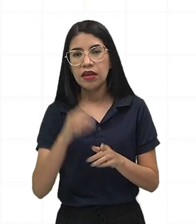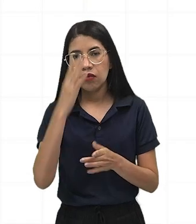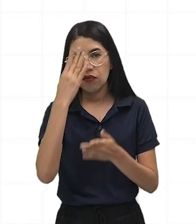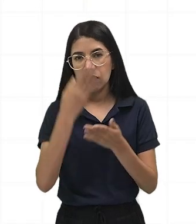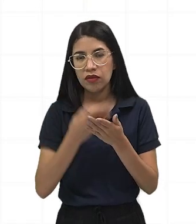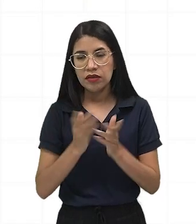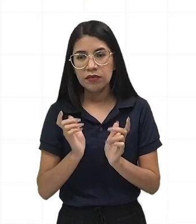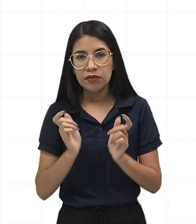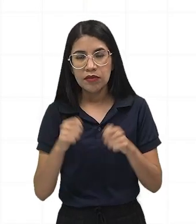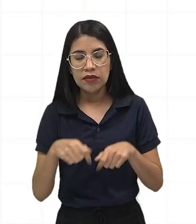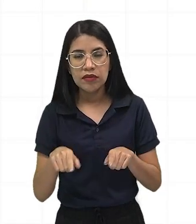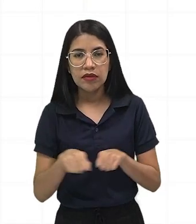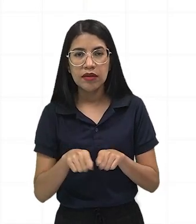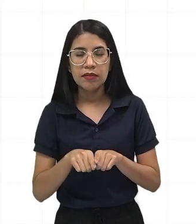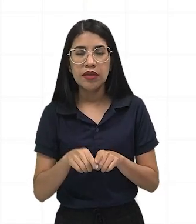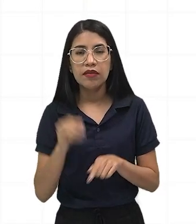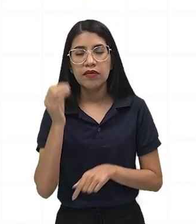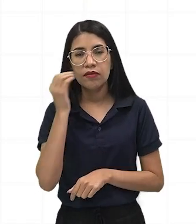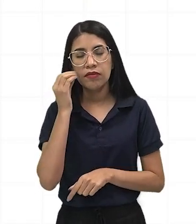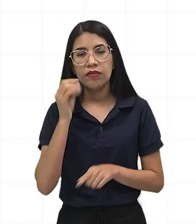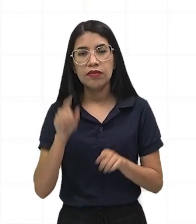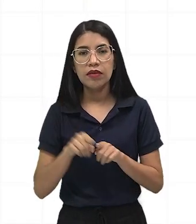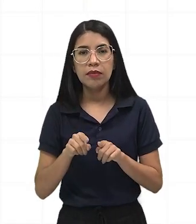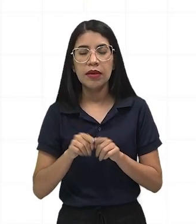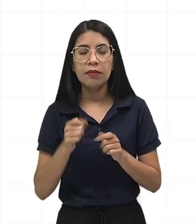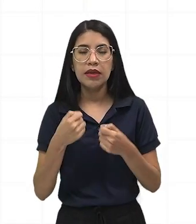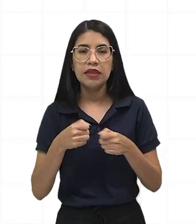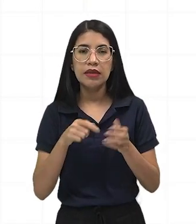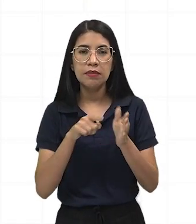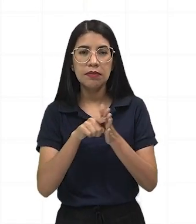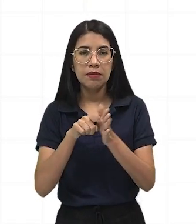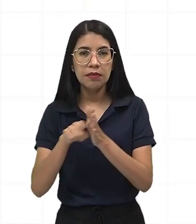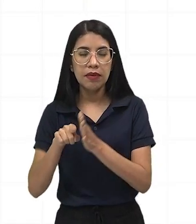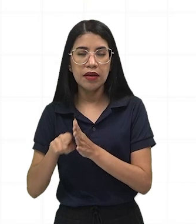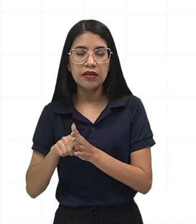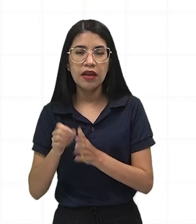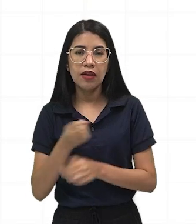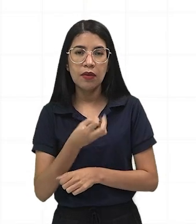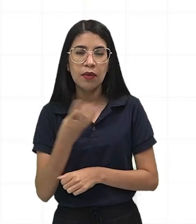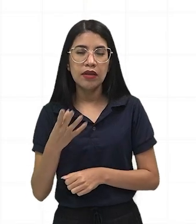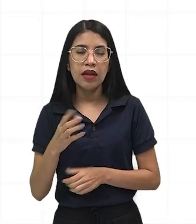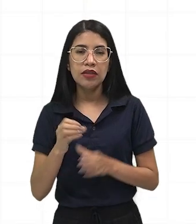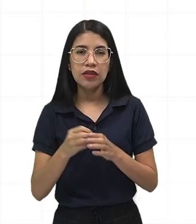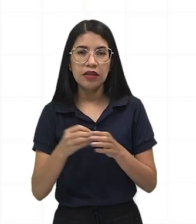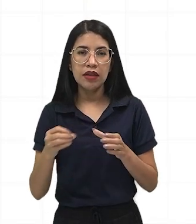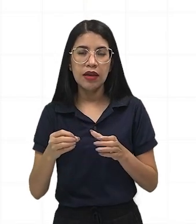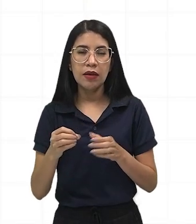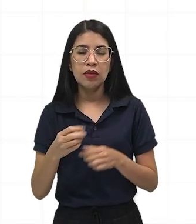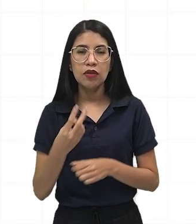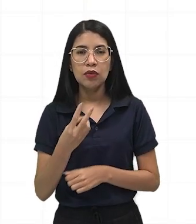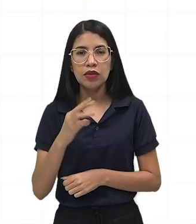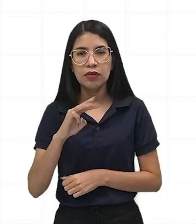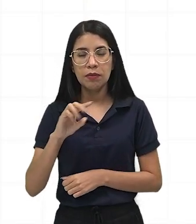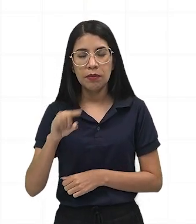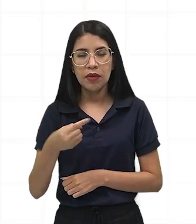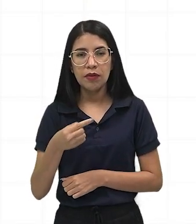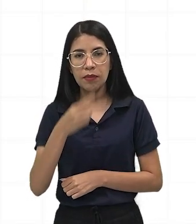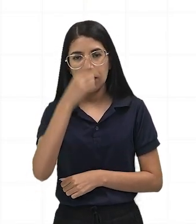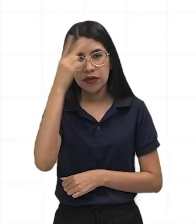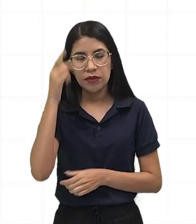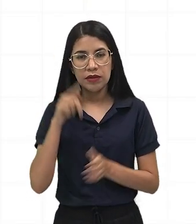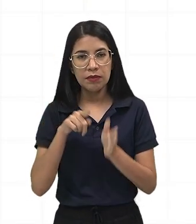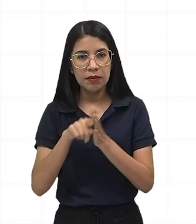confiável. Nós iríamos precisar entrevistar praticamente 2.000